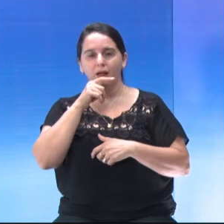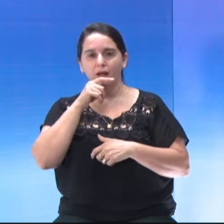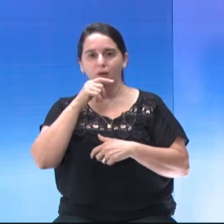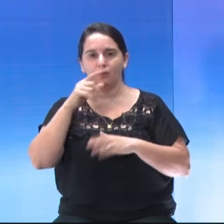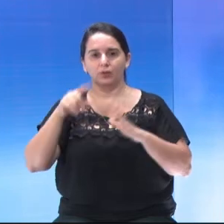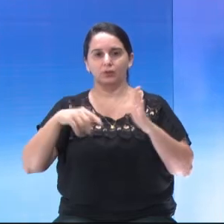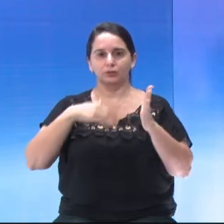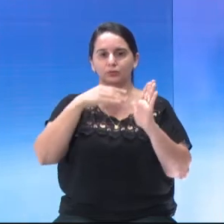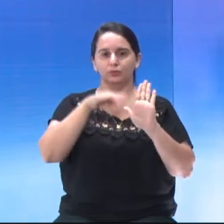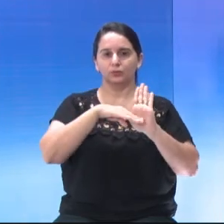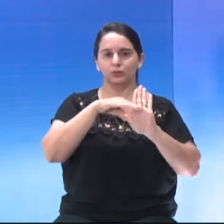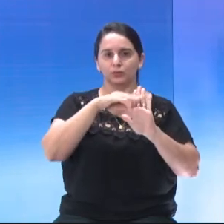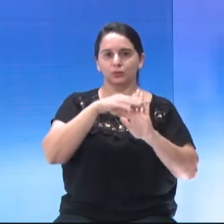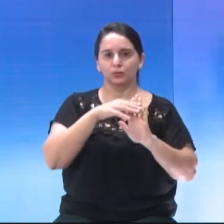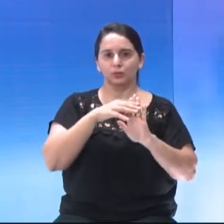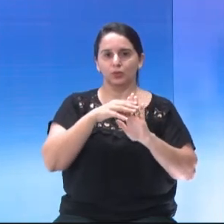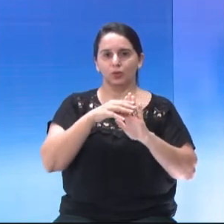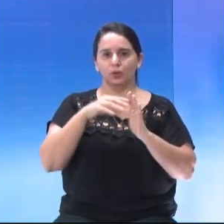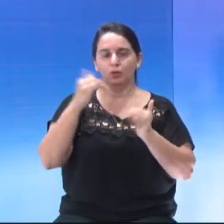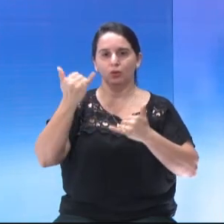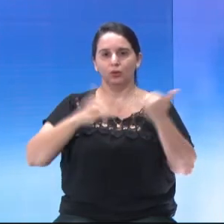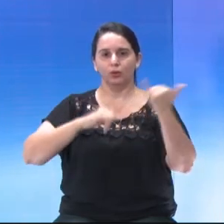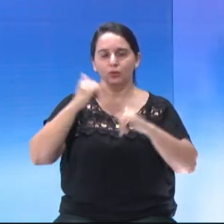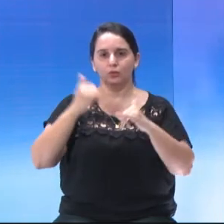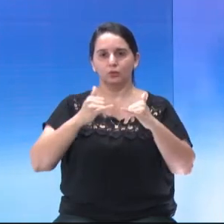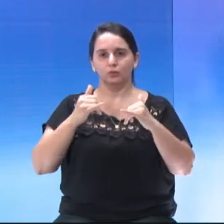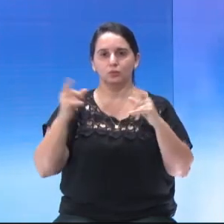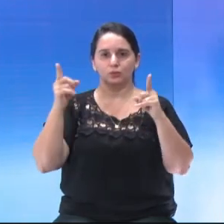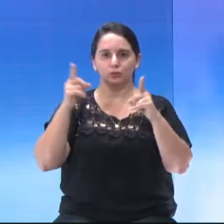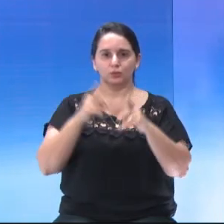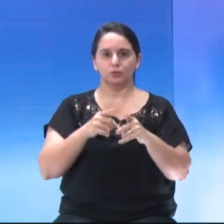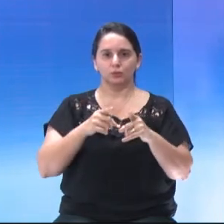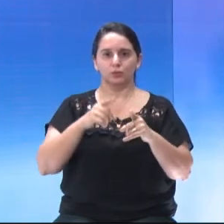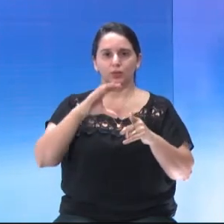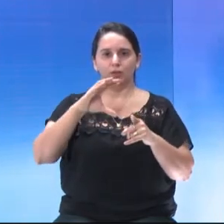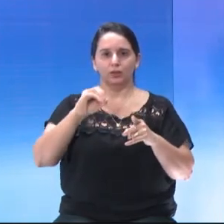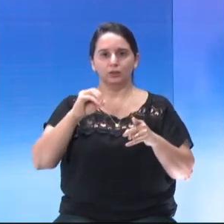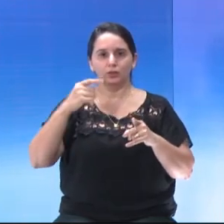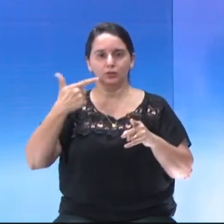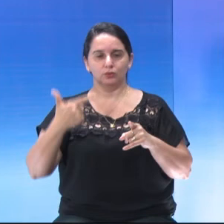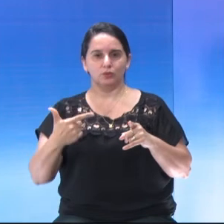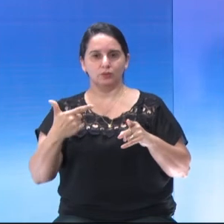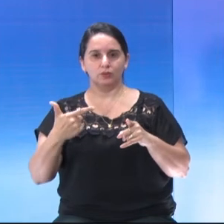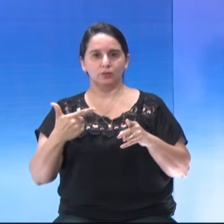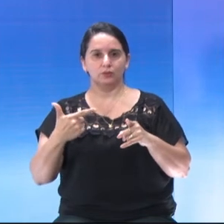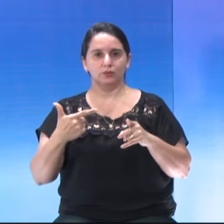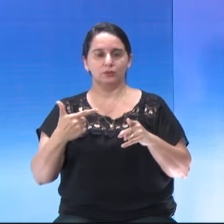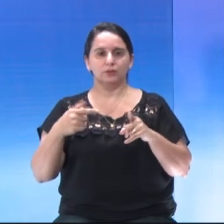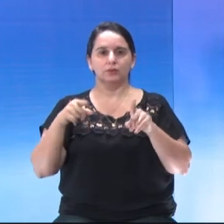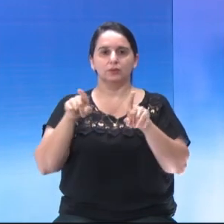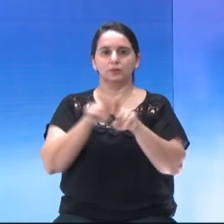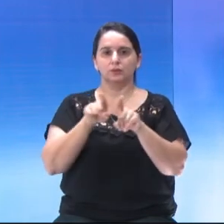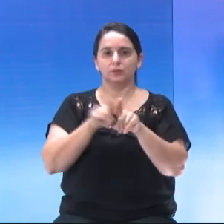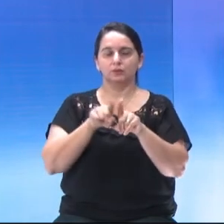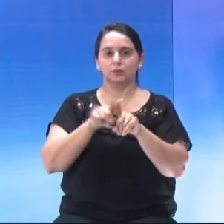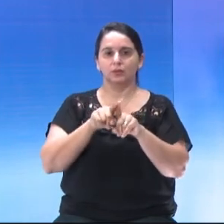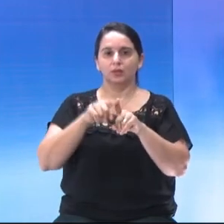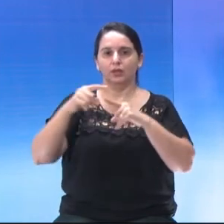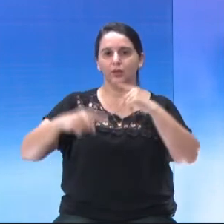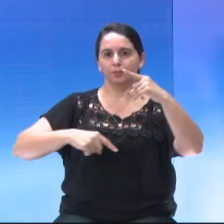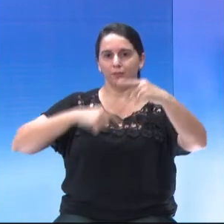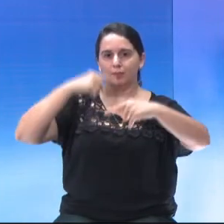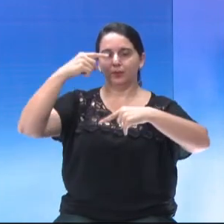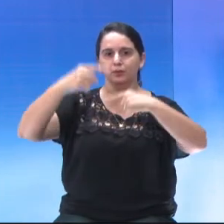por um processo 1, produzindo combustível reduzido e O2. E esse combustível, esse O2, passa pelo